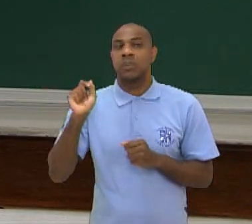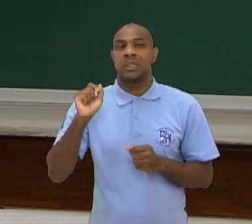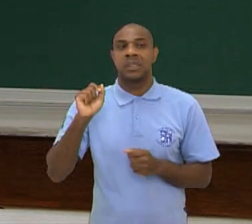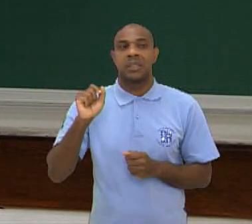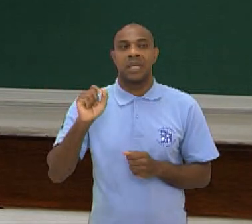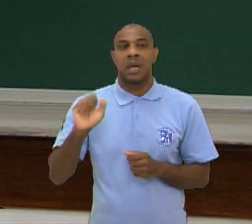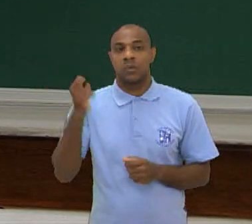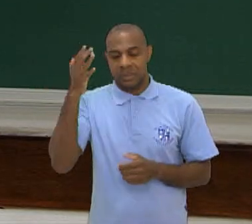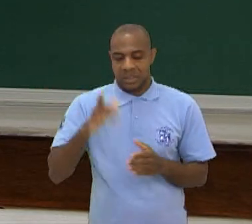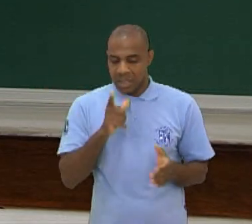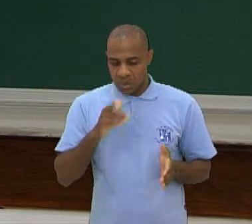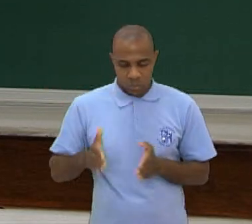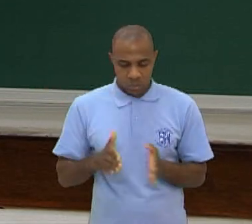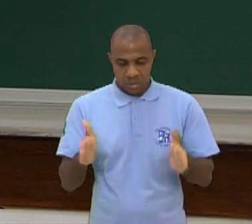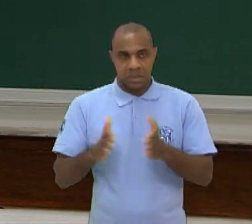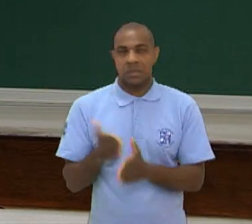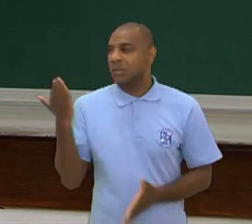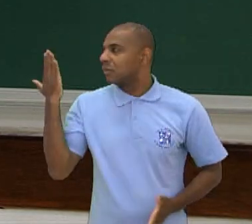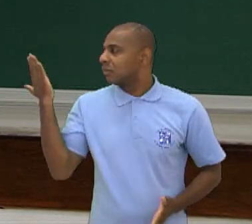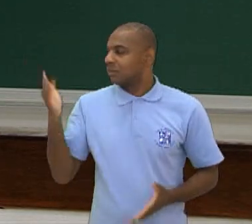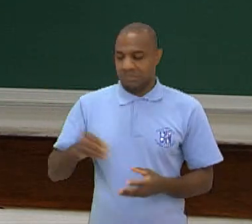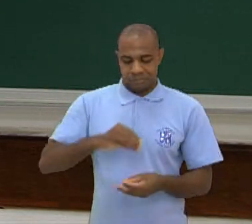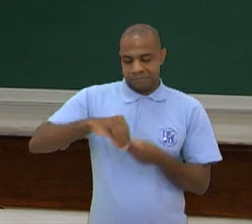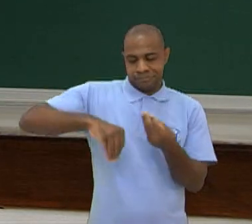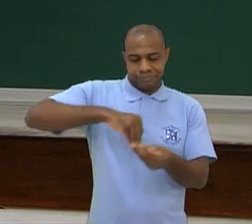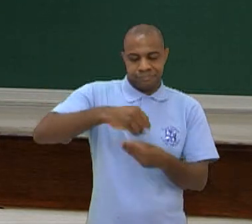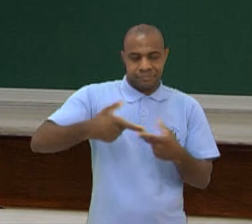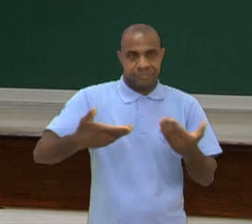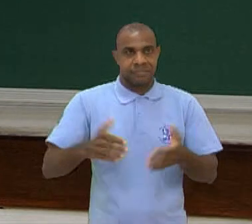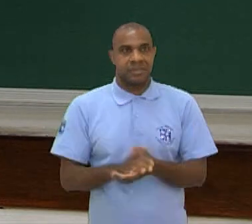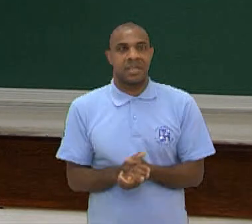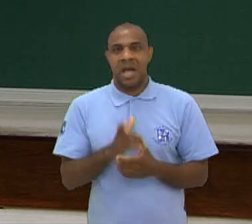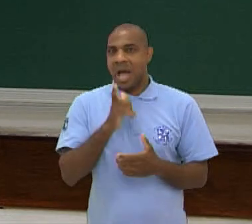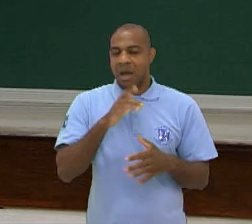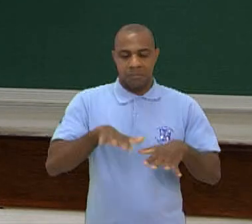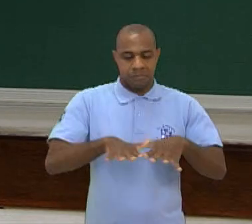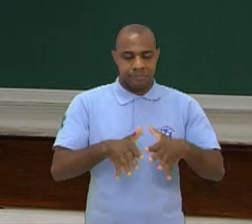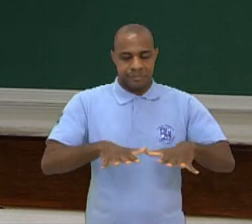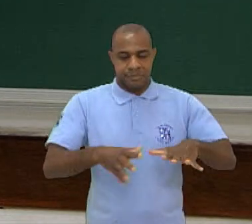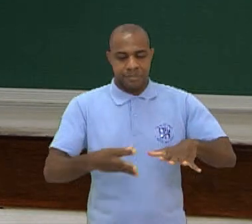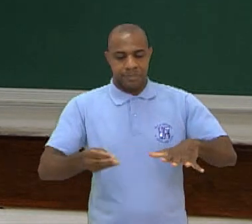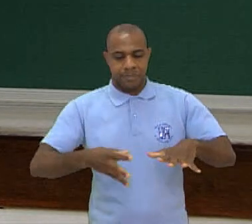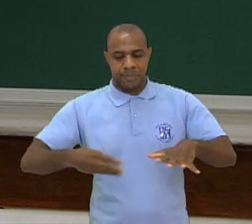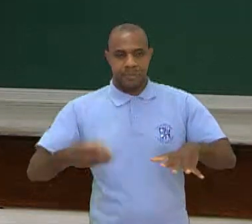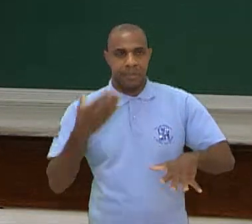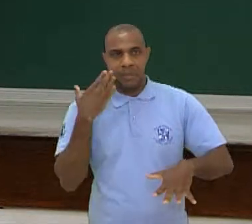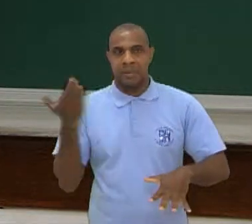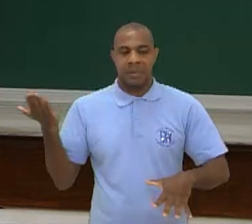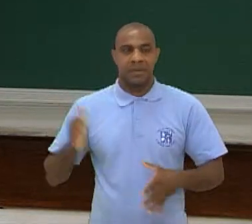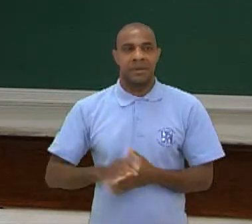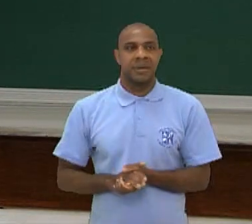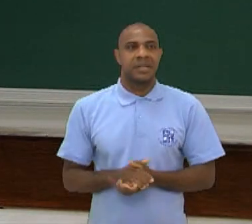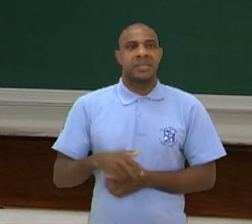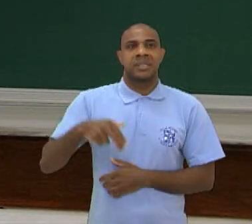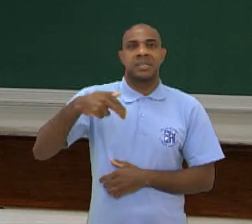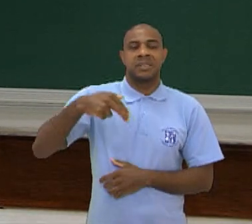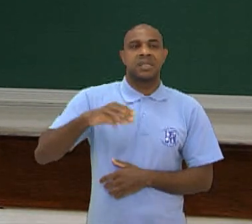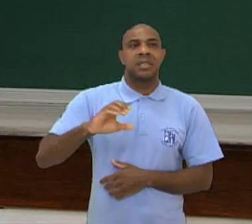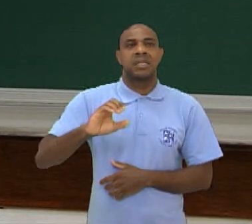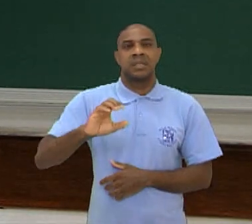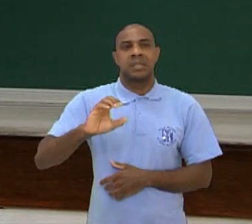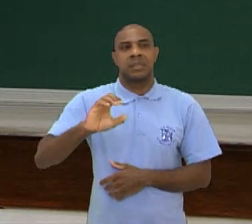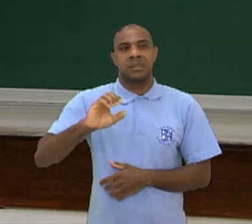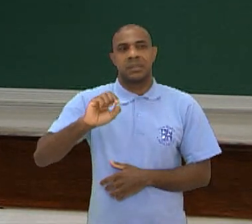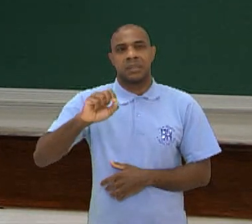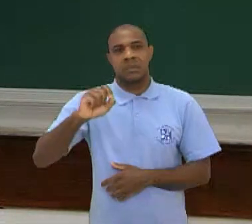estrutura nível normal de nutrientes, tem algumas algas que consomem oxigênio, tem oxigênio disponível para todos os seres vivos, todo mundo feliz, todo